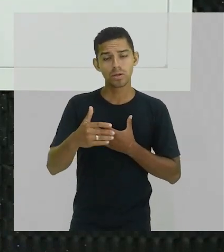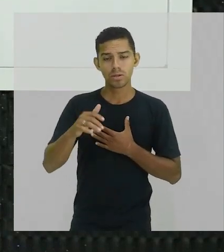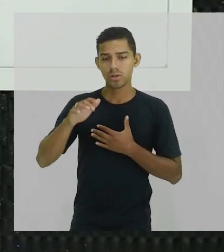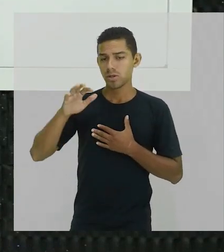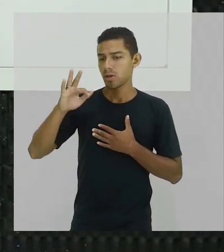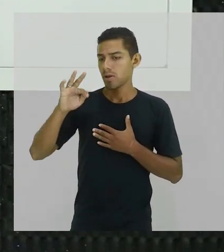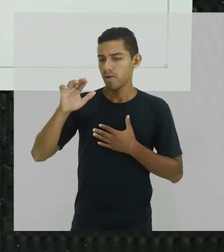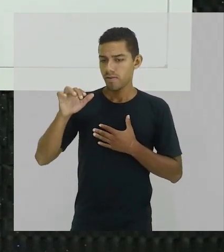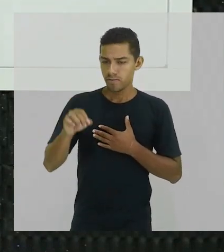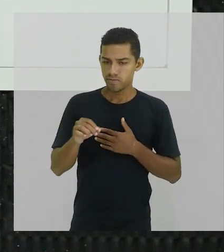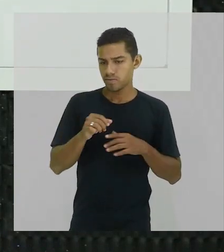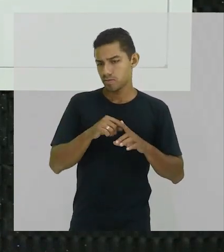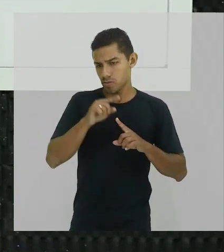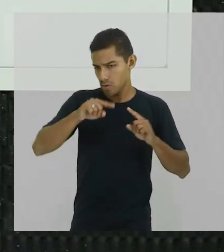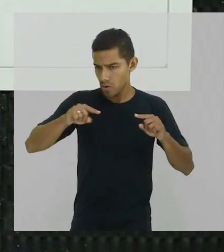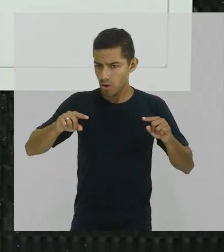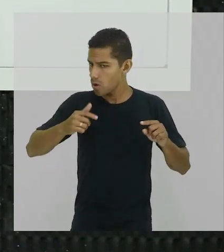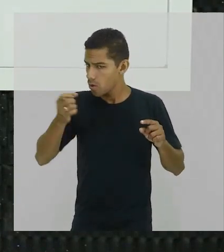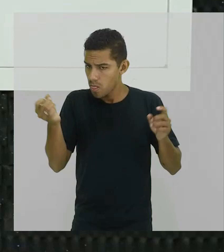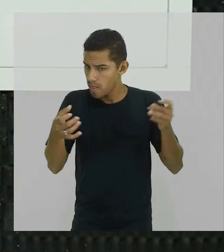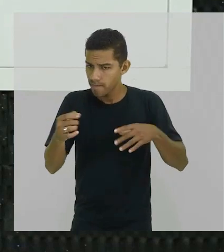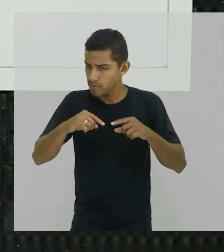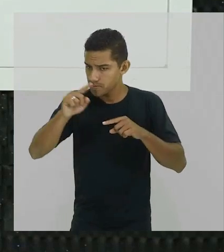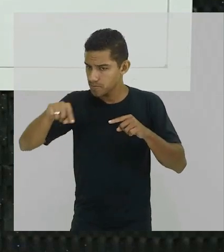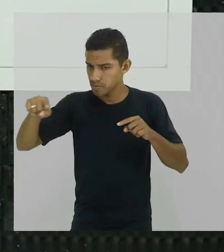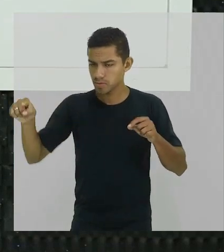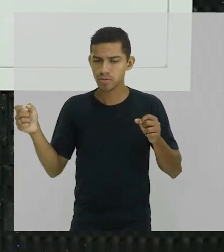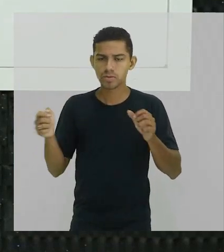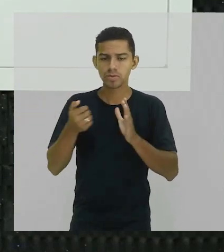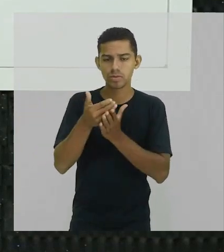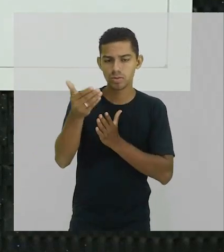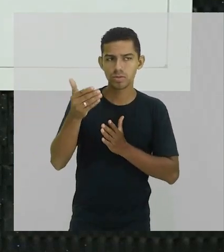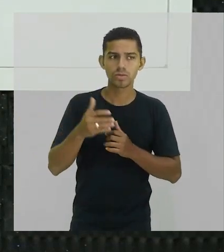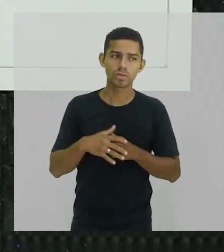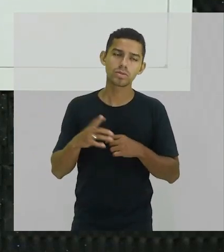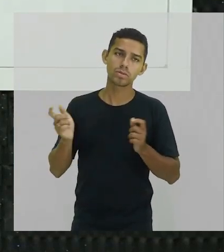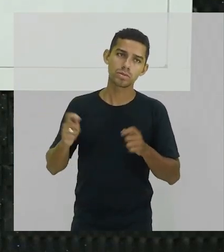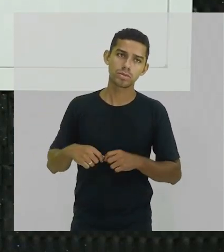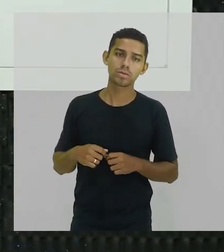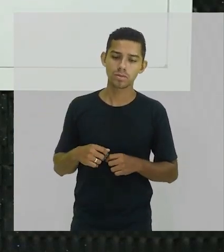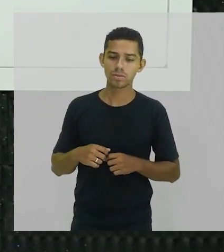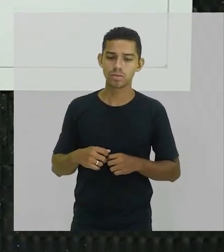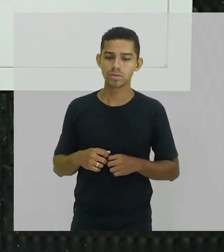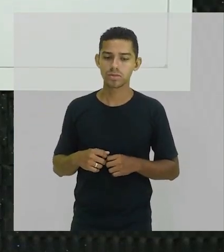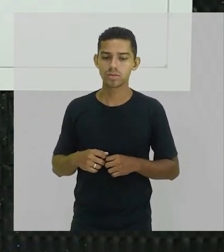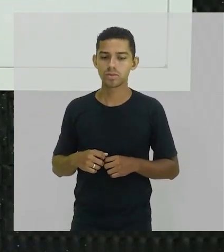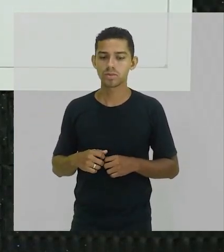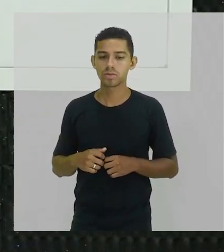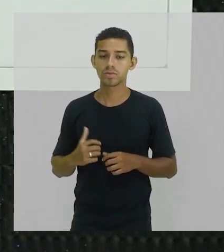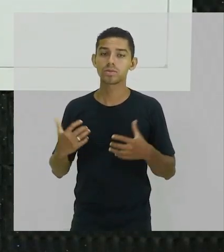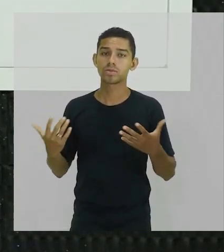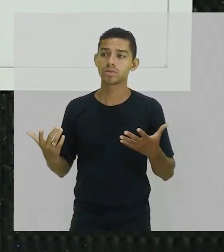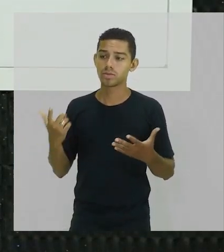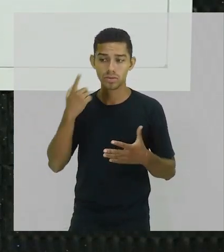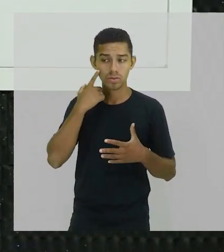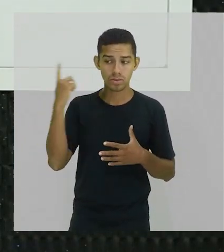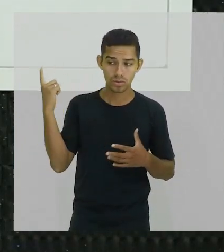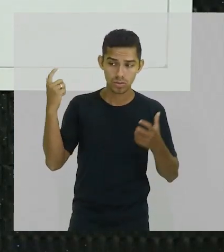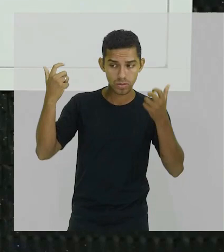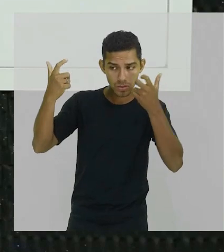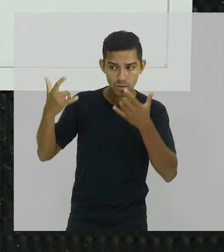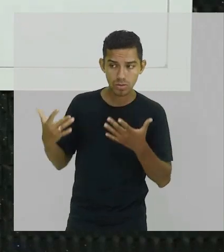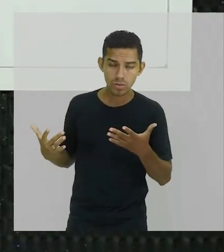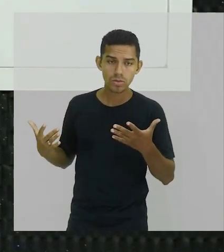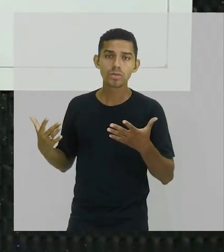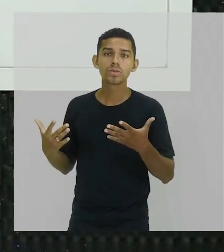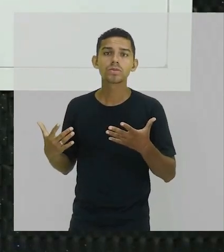por exemplo, criar-se uma nova onda com as características iniciais. Então, esse é o fenômeno chamado de difração. Então, desses que nós falamos